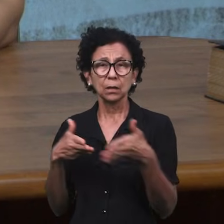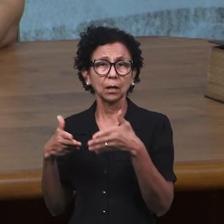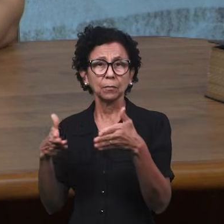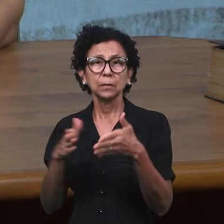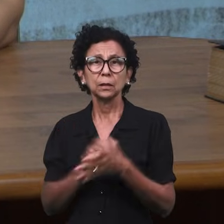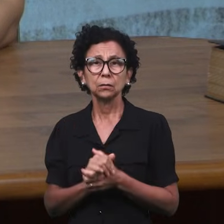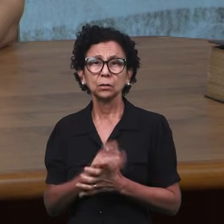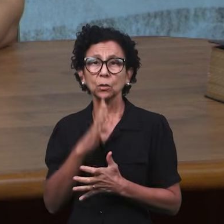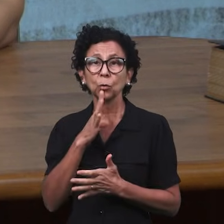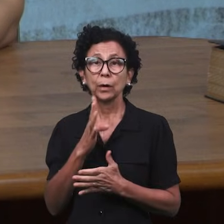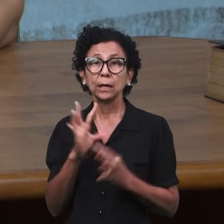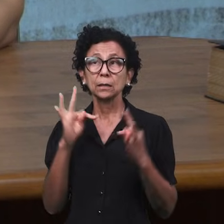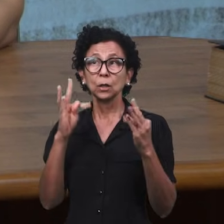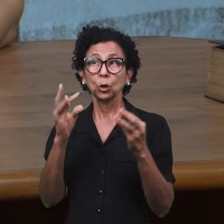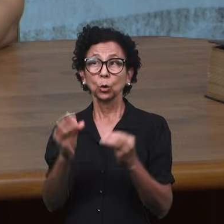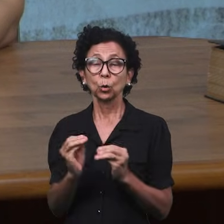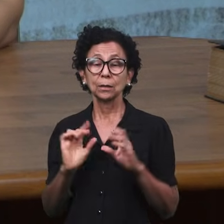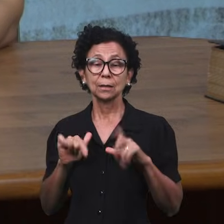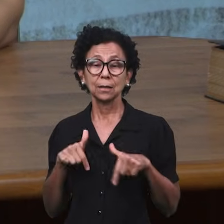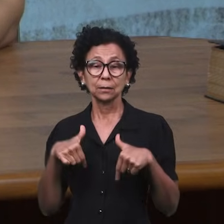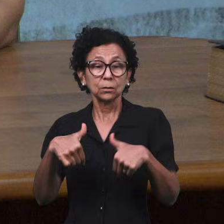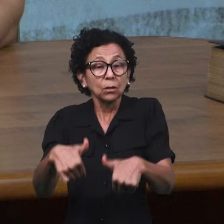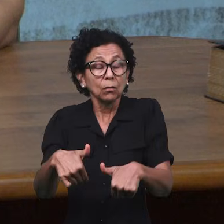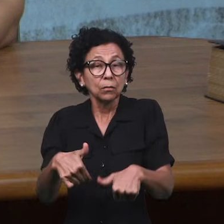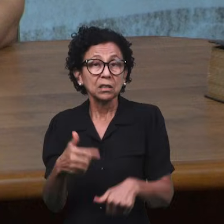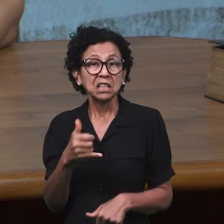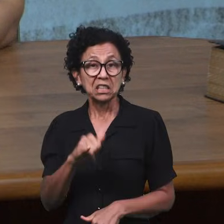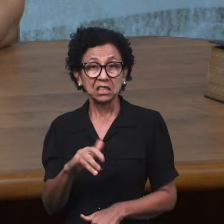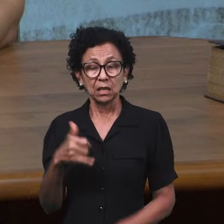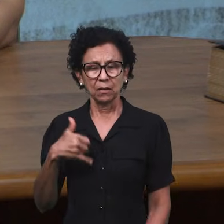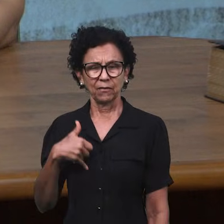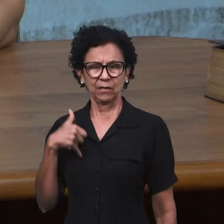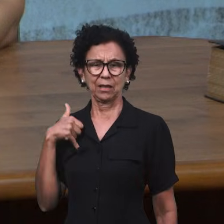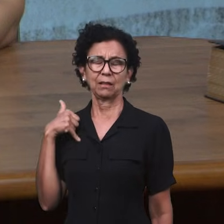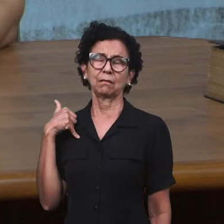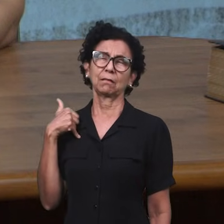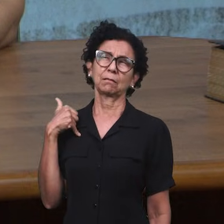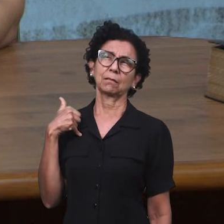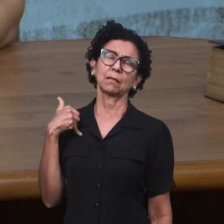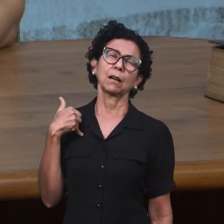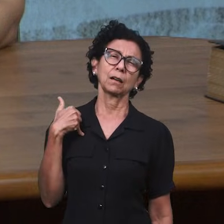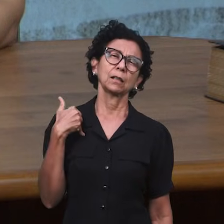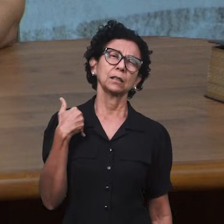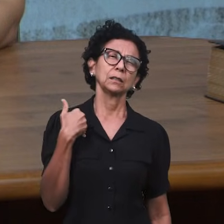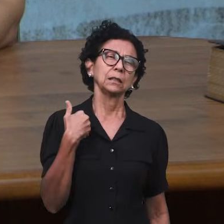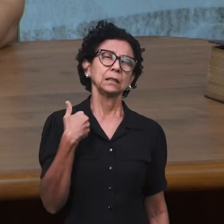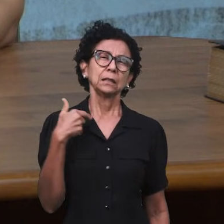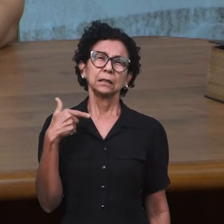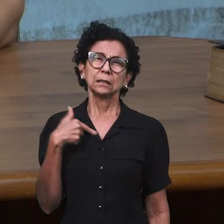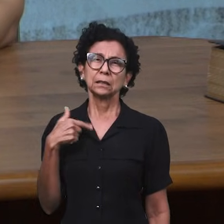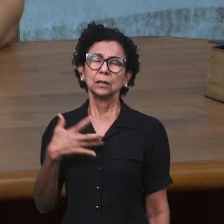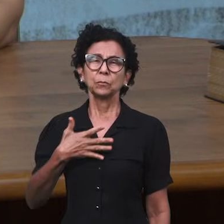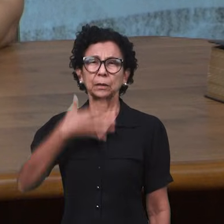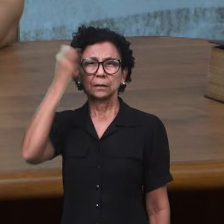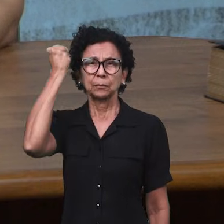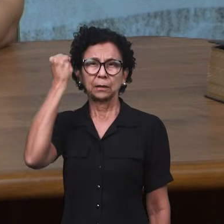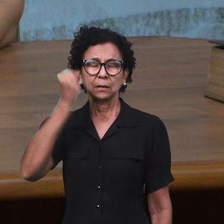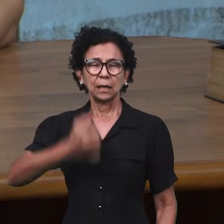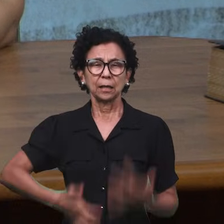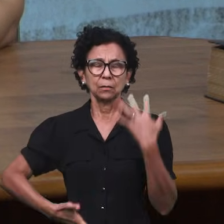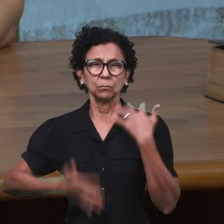meus passos? Se andei com vaidade e se o meu pé se apressou para o